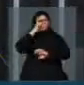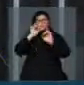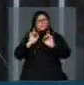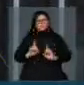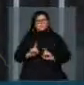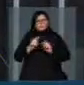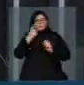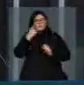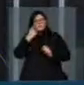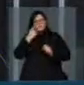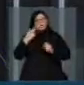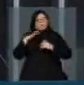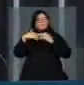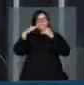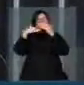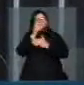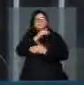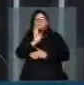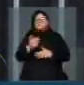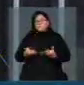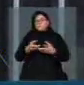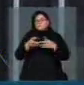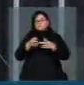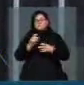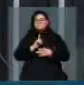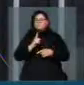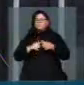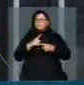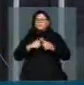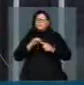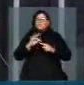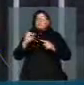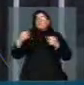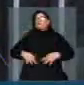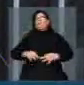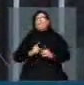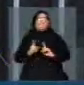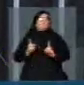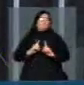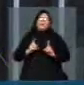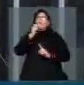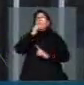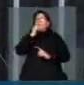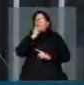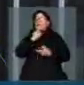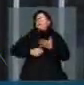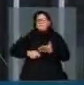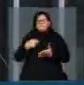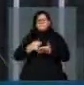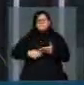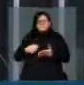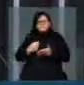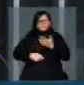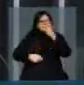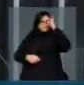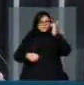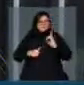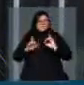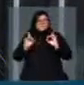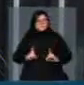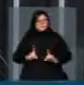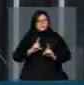esses progressos não significa, entretanto, afirmar que tudo esteja resolvido e a efetiva inserção das pessoas com deficiência